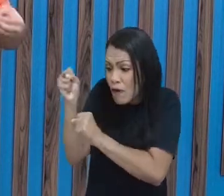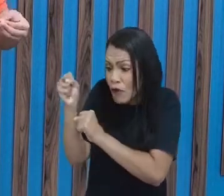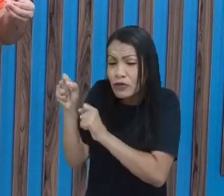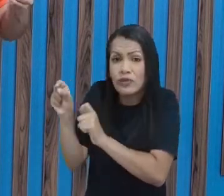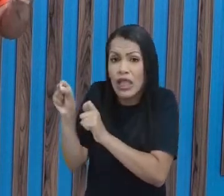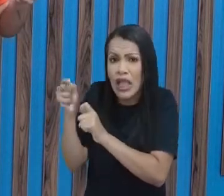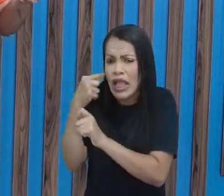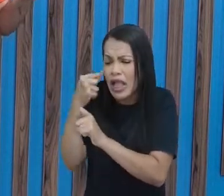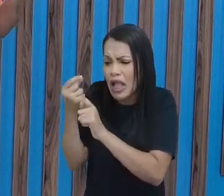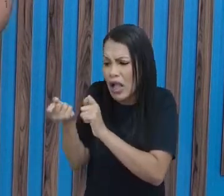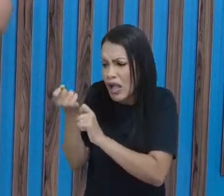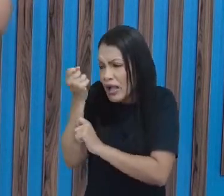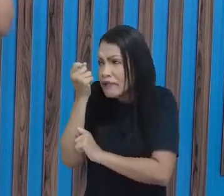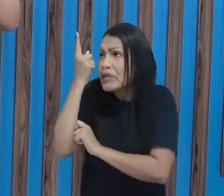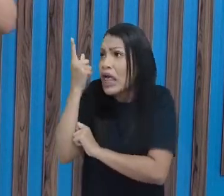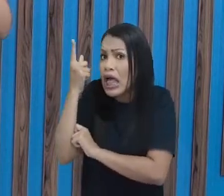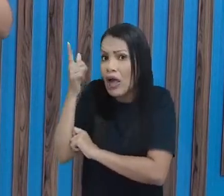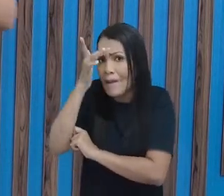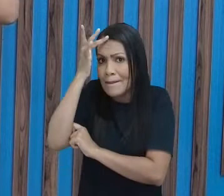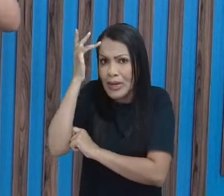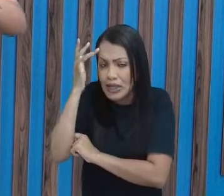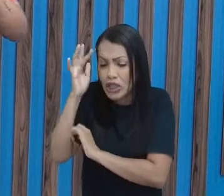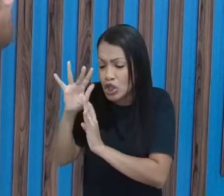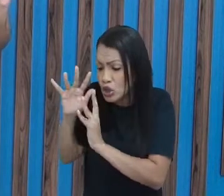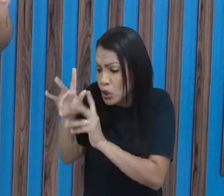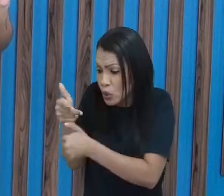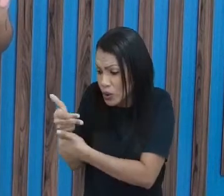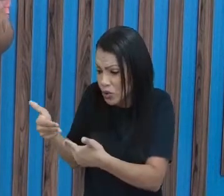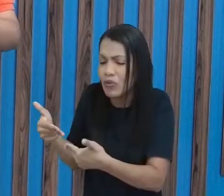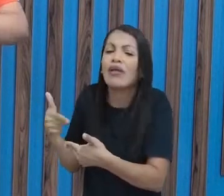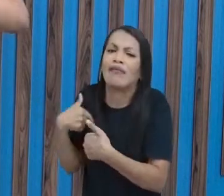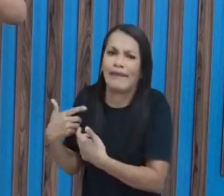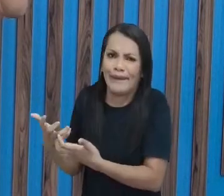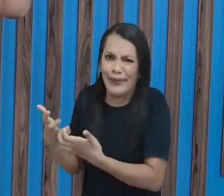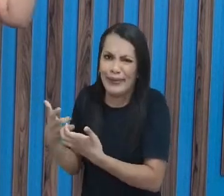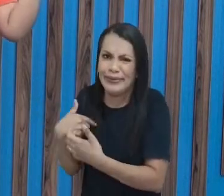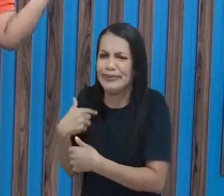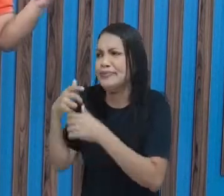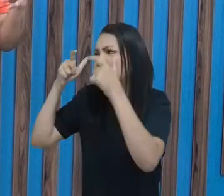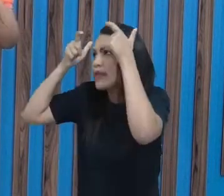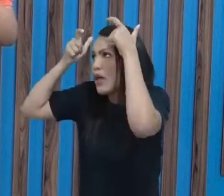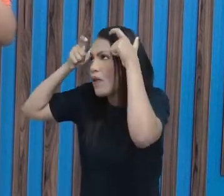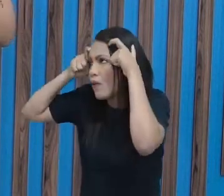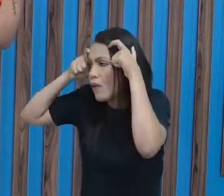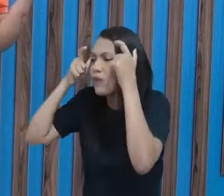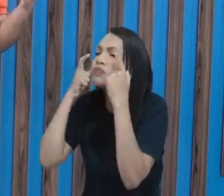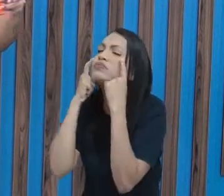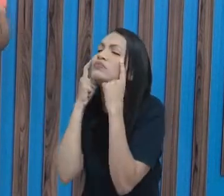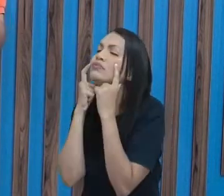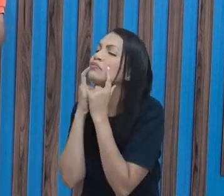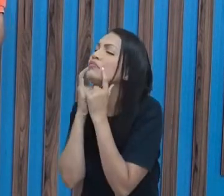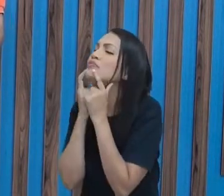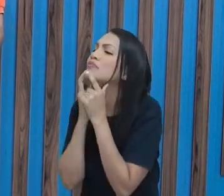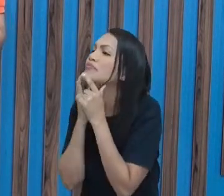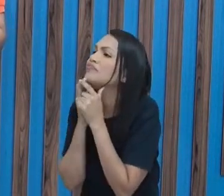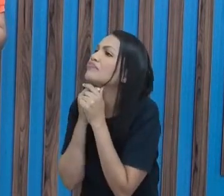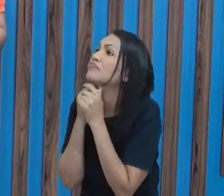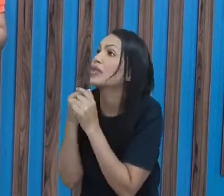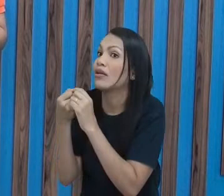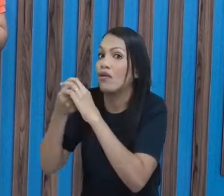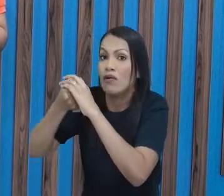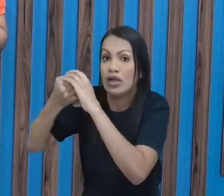uma pessoa com todas as qualidades que ela queria. Então, o chapéu, a barba, né, as